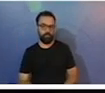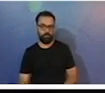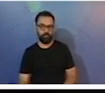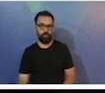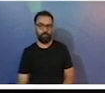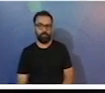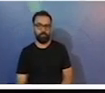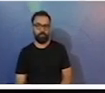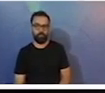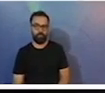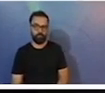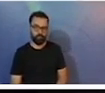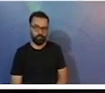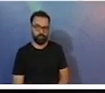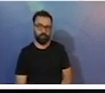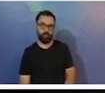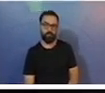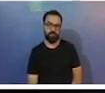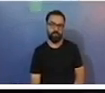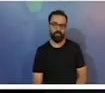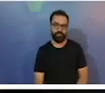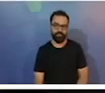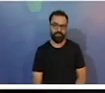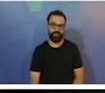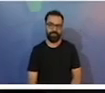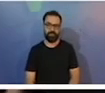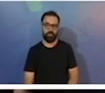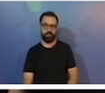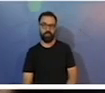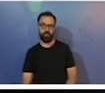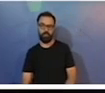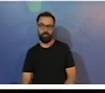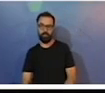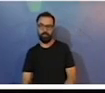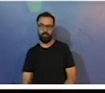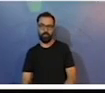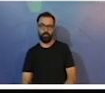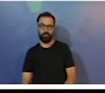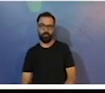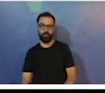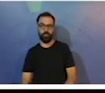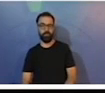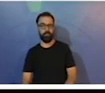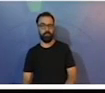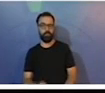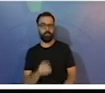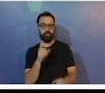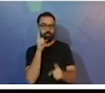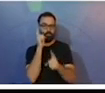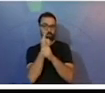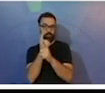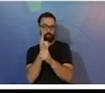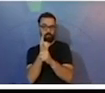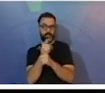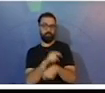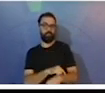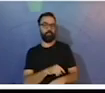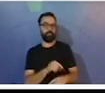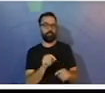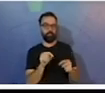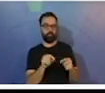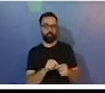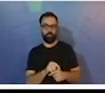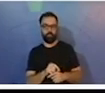os paralelos que nós estamos estudando, elas também servem para localização,